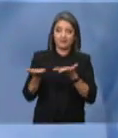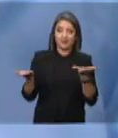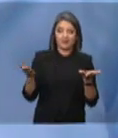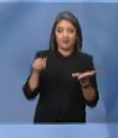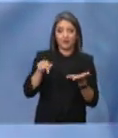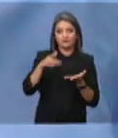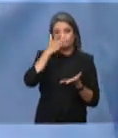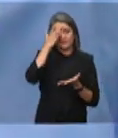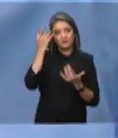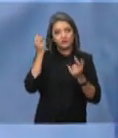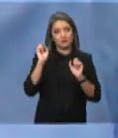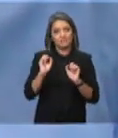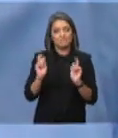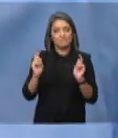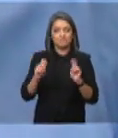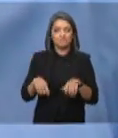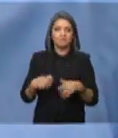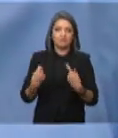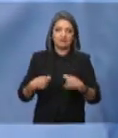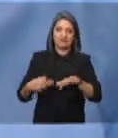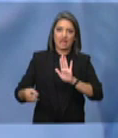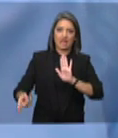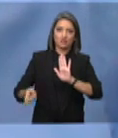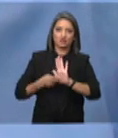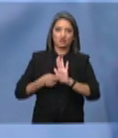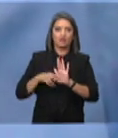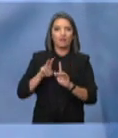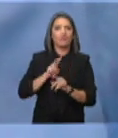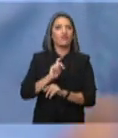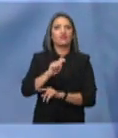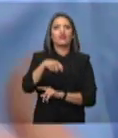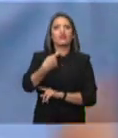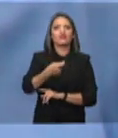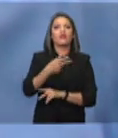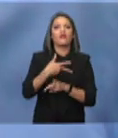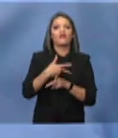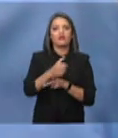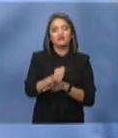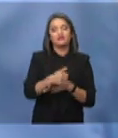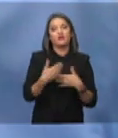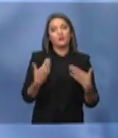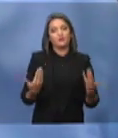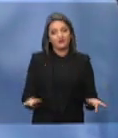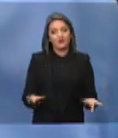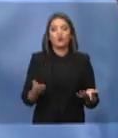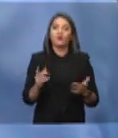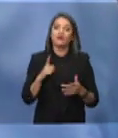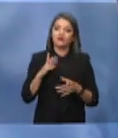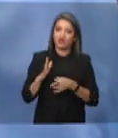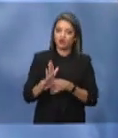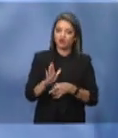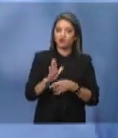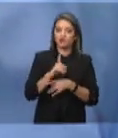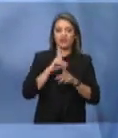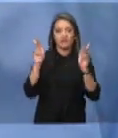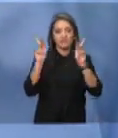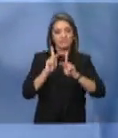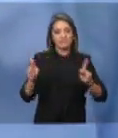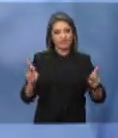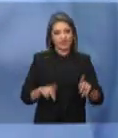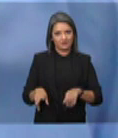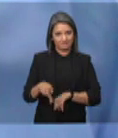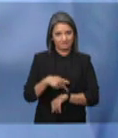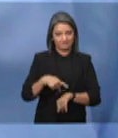reconhecer os vitoriosos que isso possa contribuir para pacificar a nação